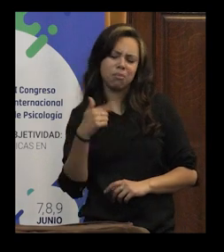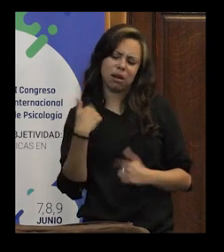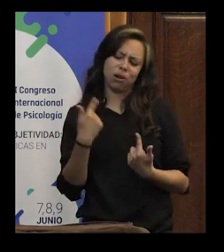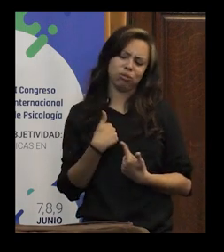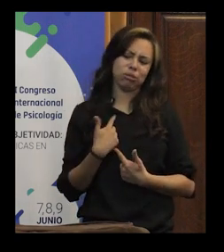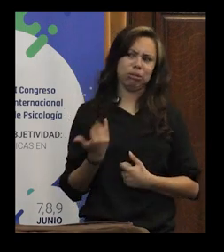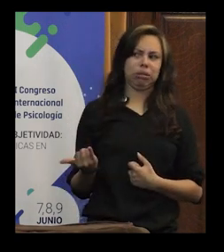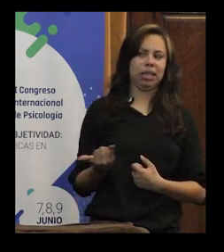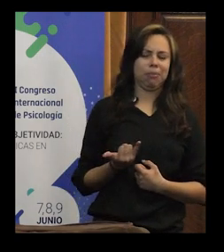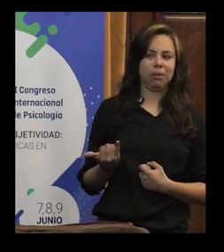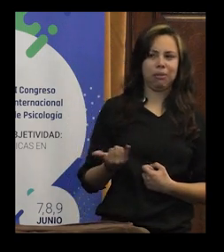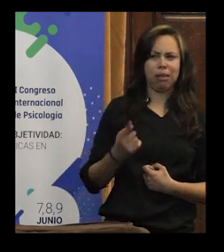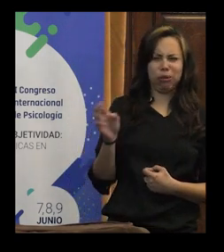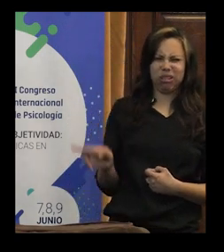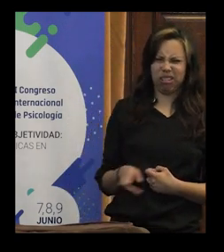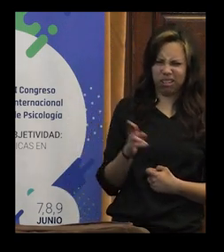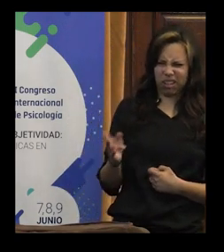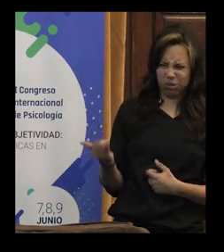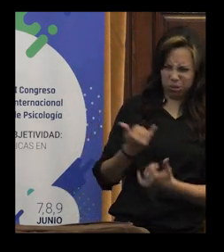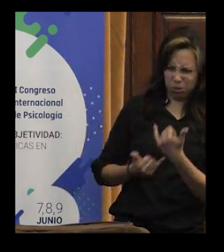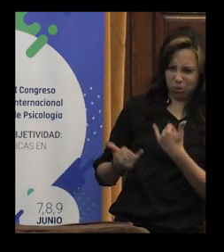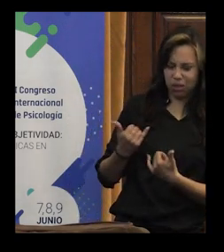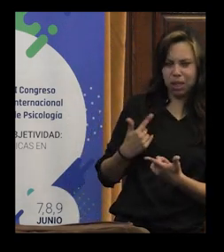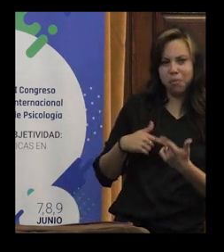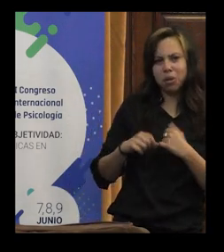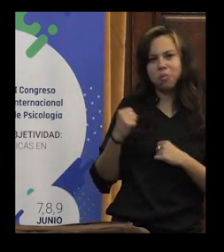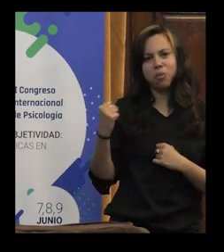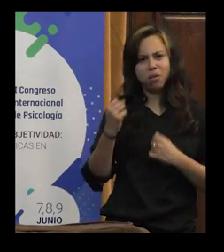estranhas. Oh, mais uma vez, não sei.